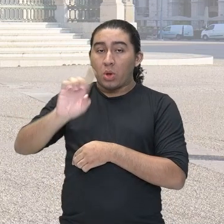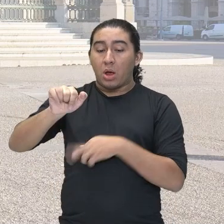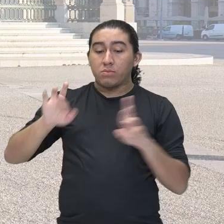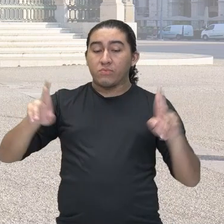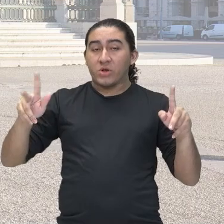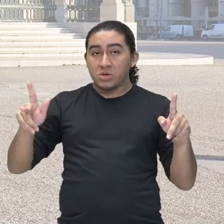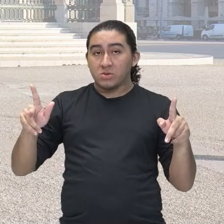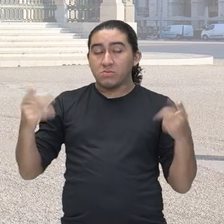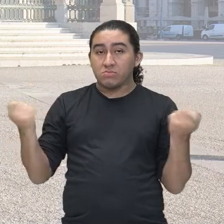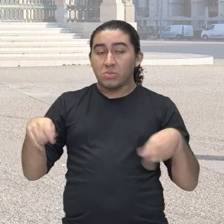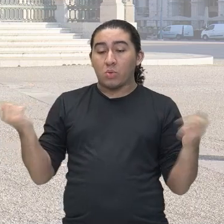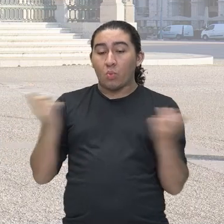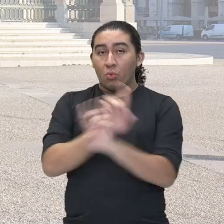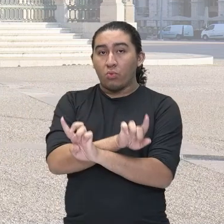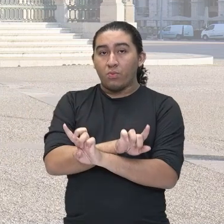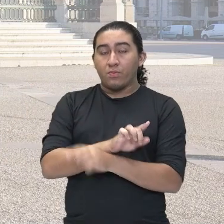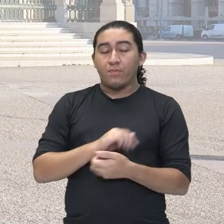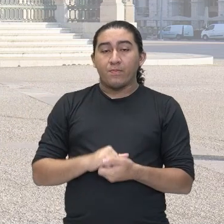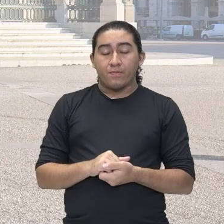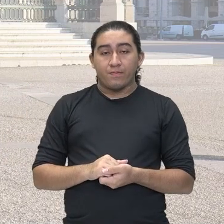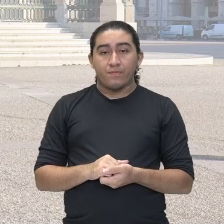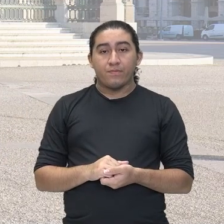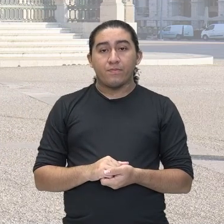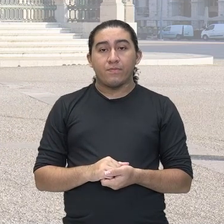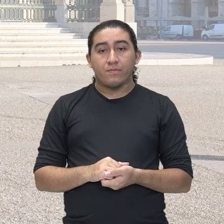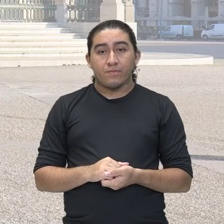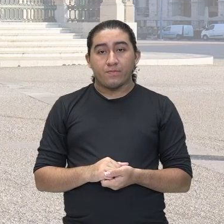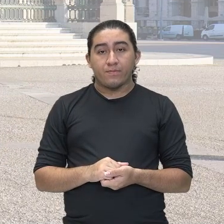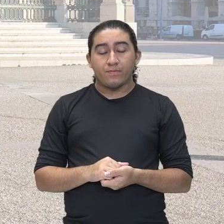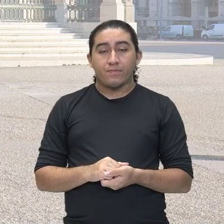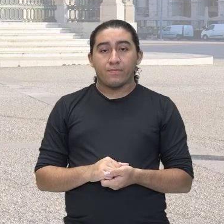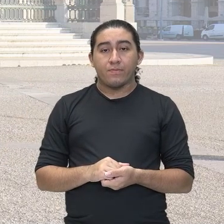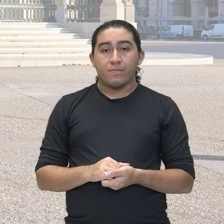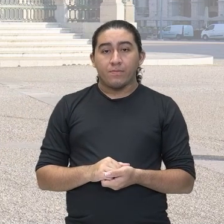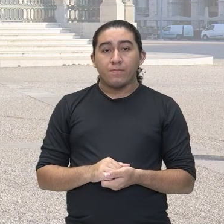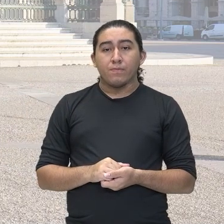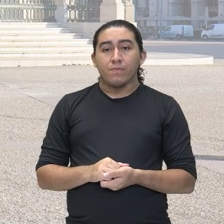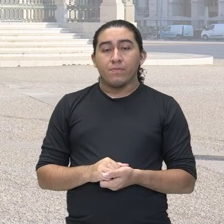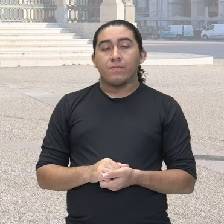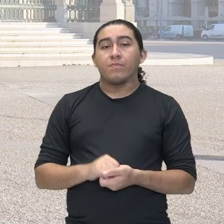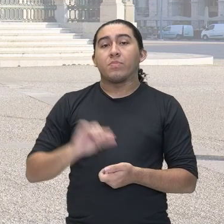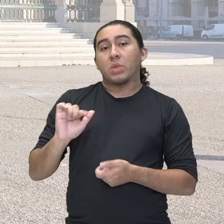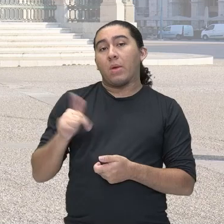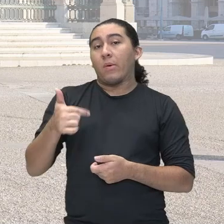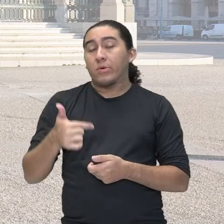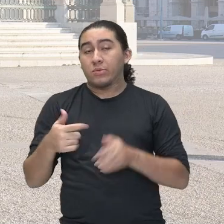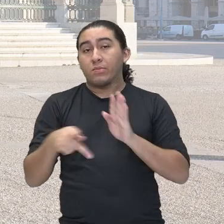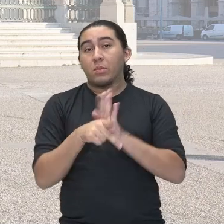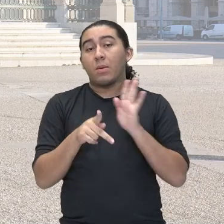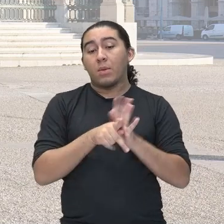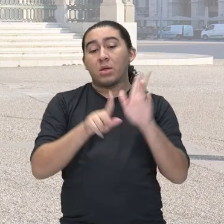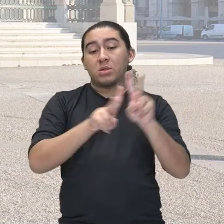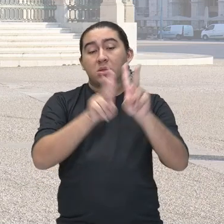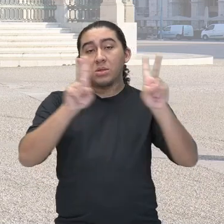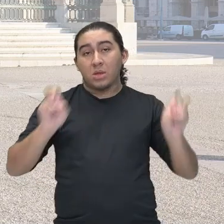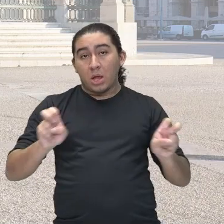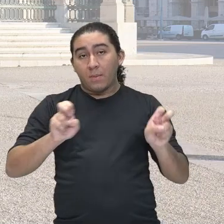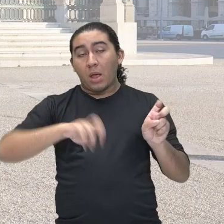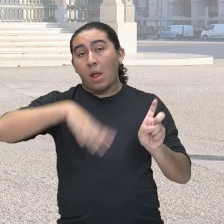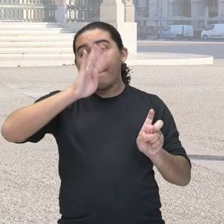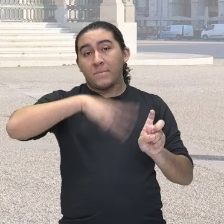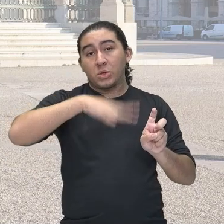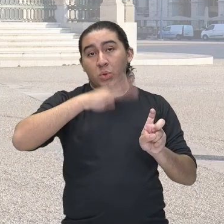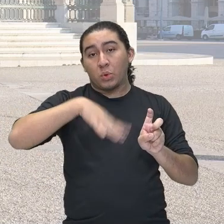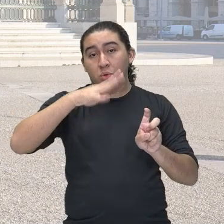neoplatonismo, certo? E mais uma, vamos ver, temas da mitologia greco-romana. Então, as artes